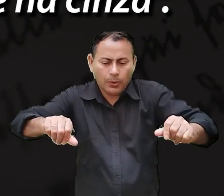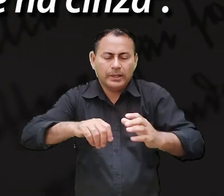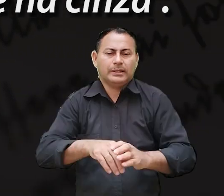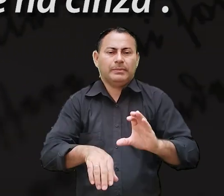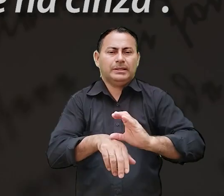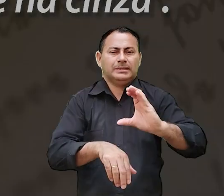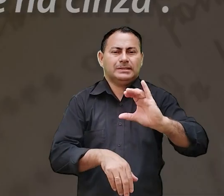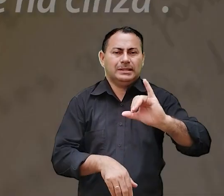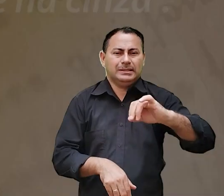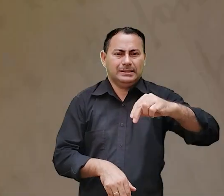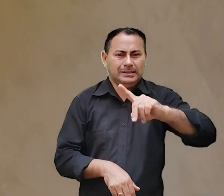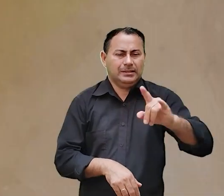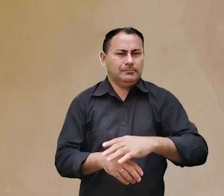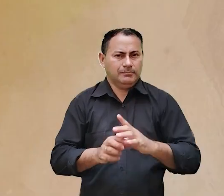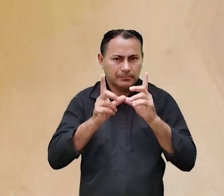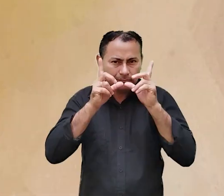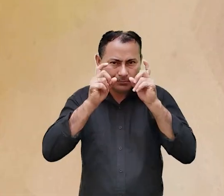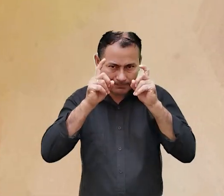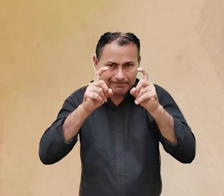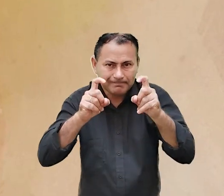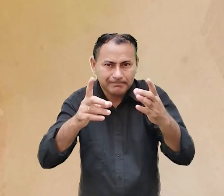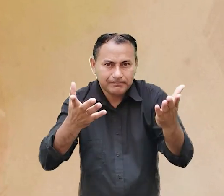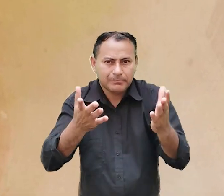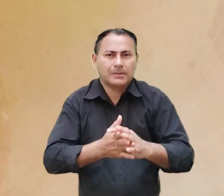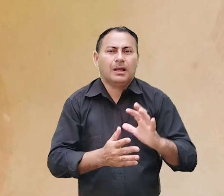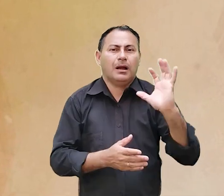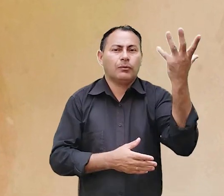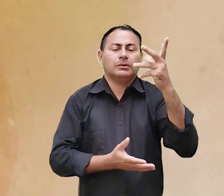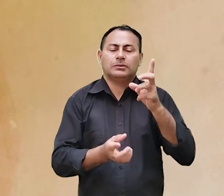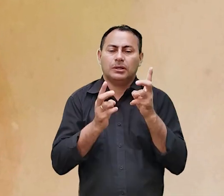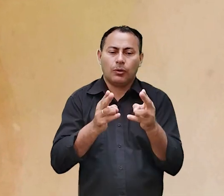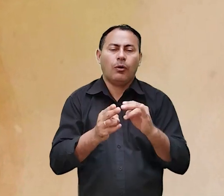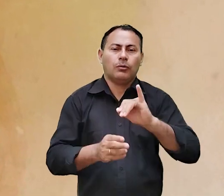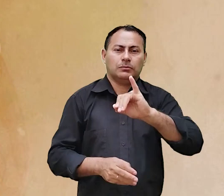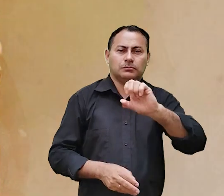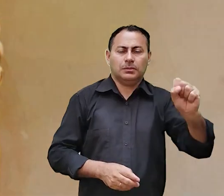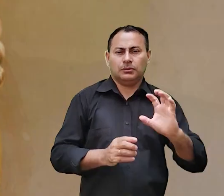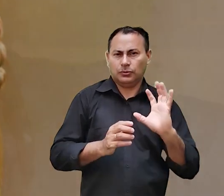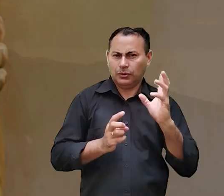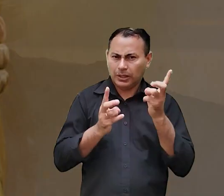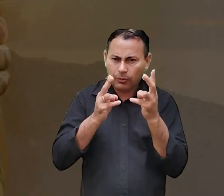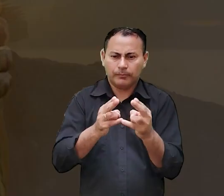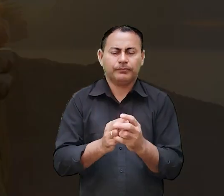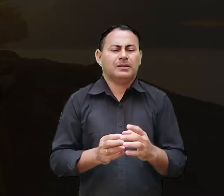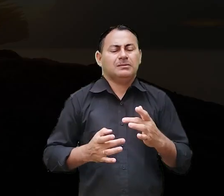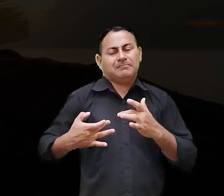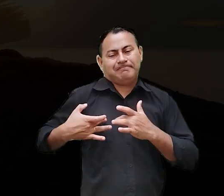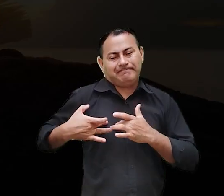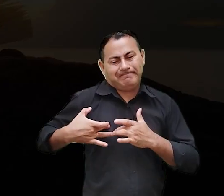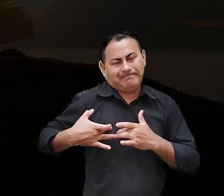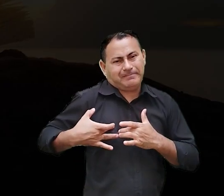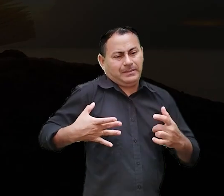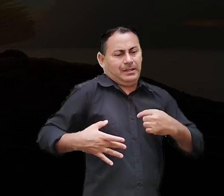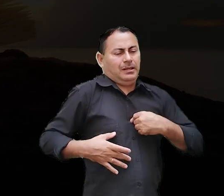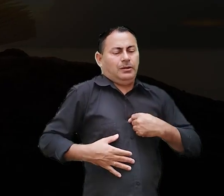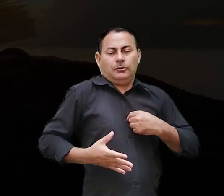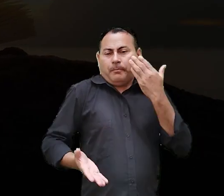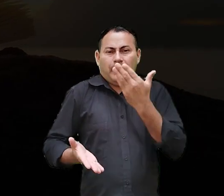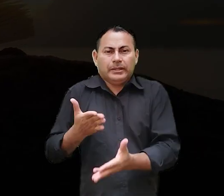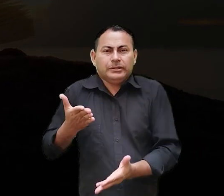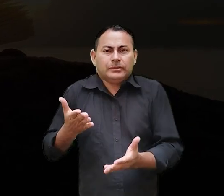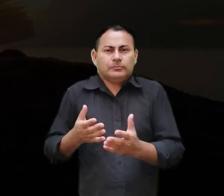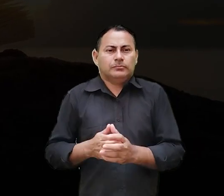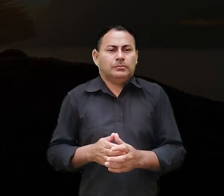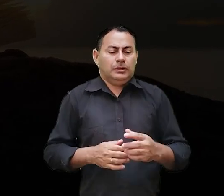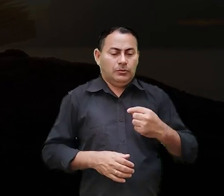na cinza não é interessante aconteceu o mesmo com Isaías ai de mim estou